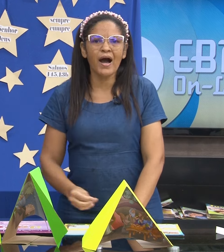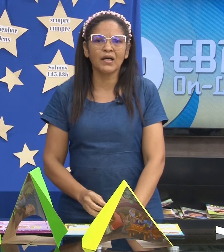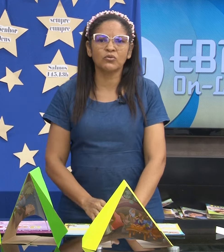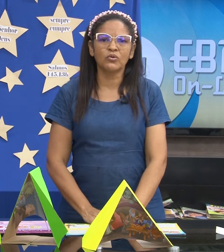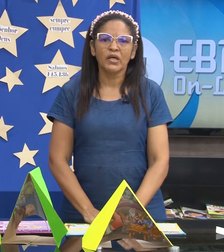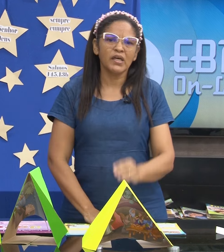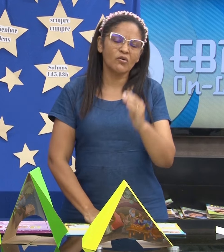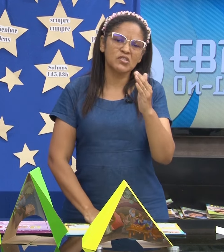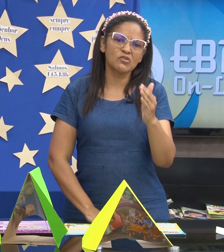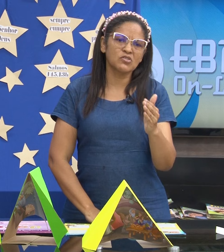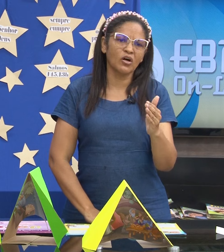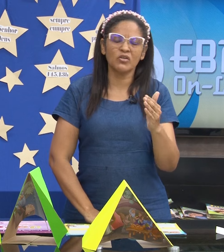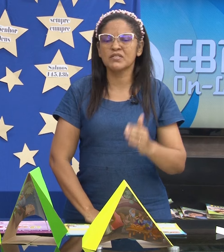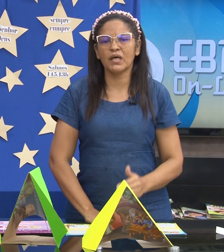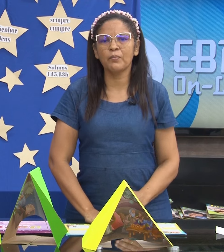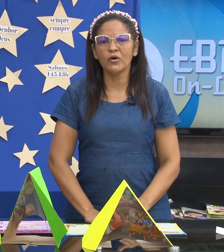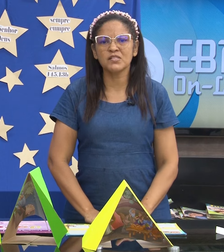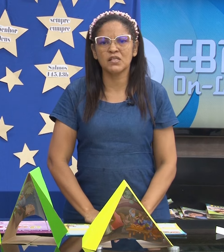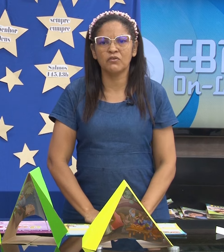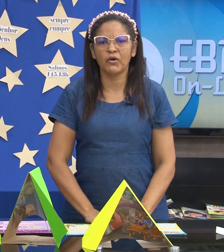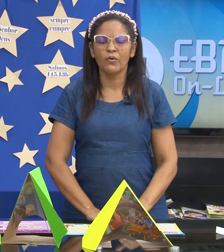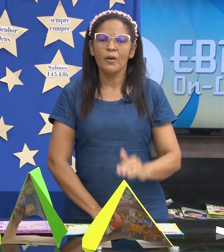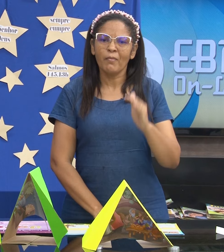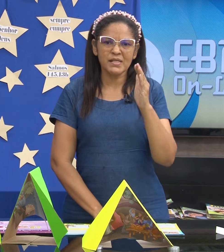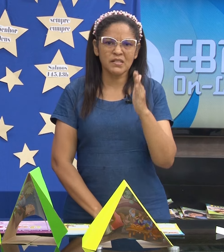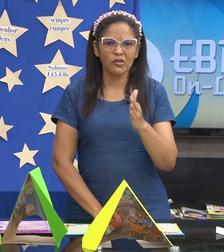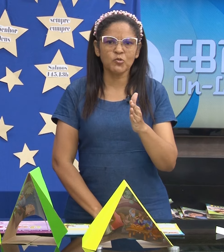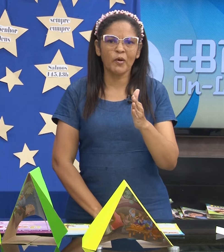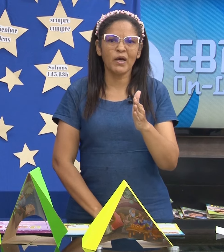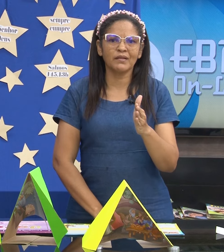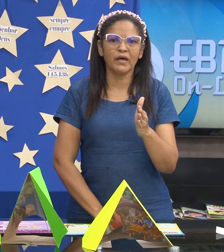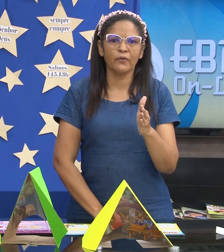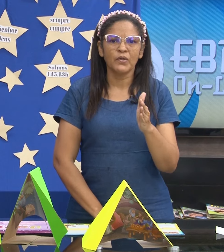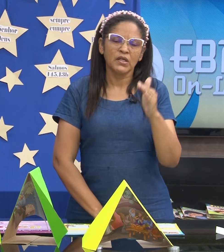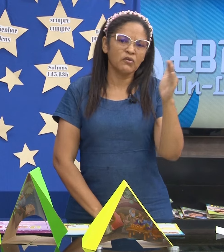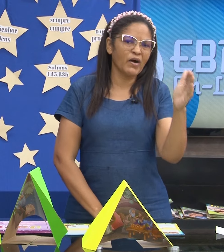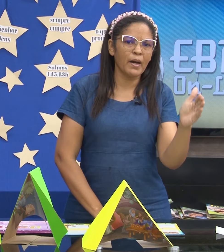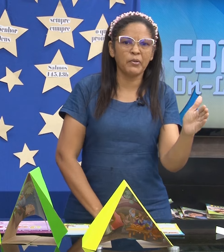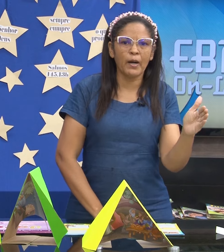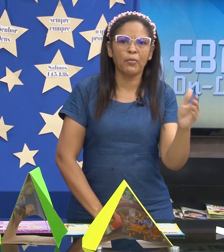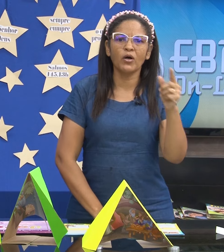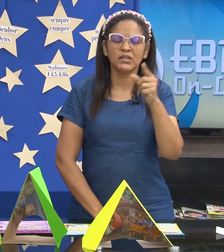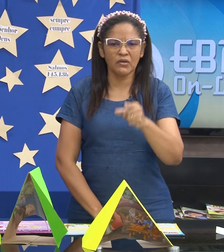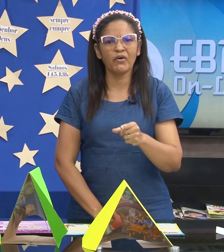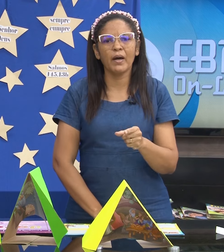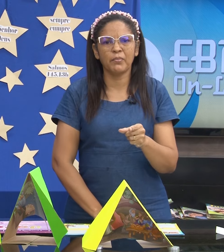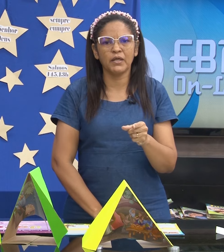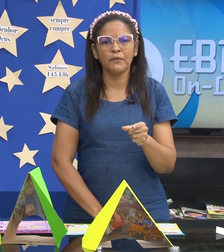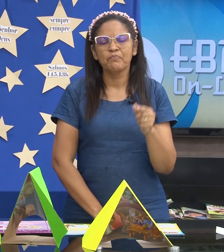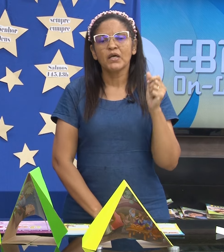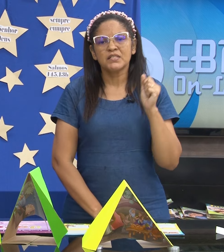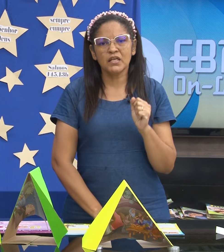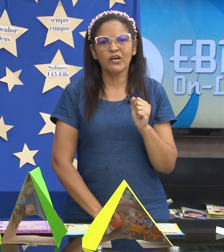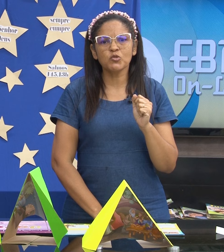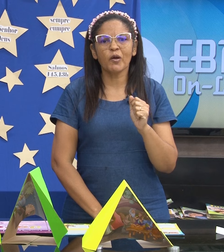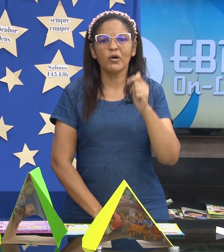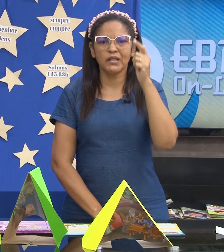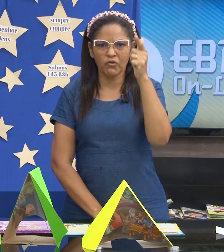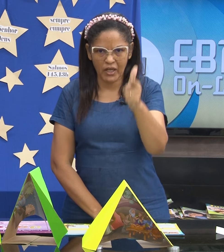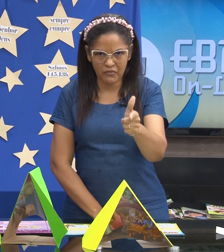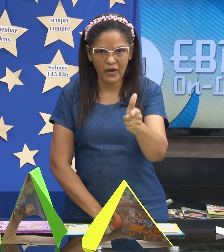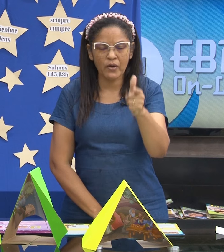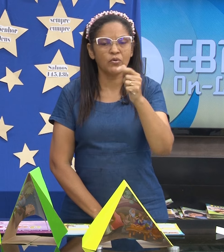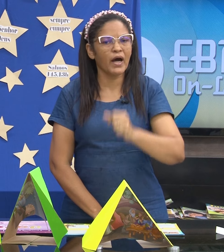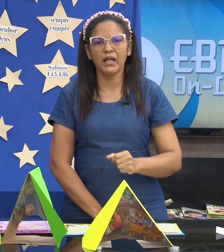viciado e aos seus olhos é impossível mas se Deus prometeu que vai abrir a porta ele vai abrir se Deus